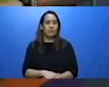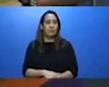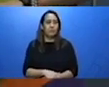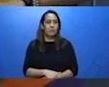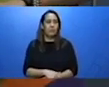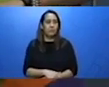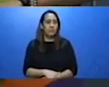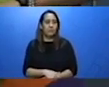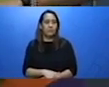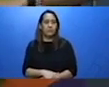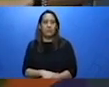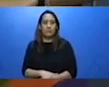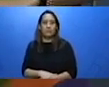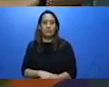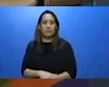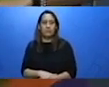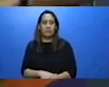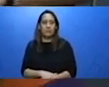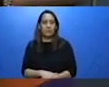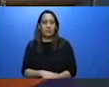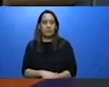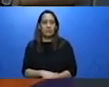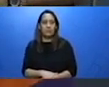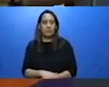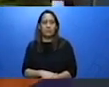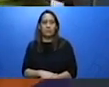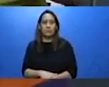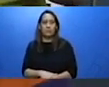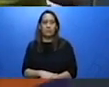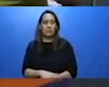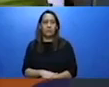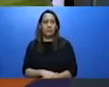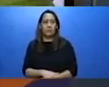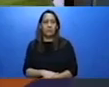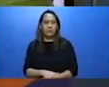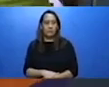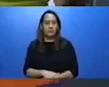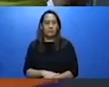É raro isso acontecer, mas acontece. Compreender.